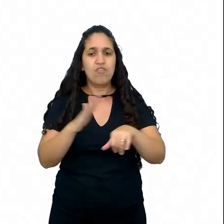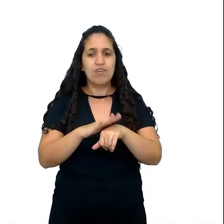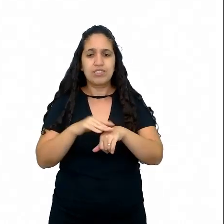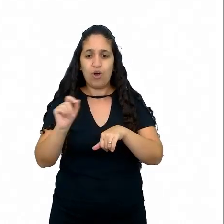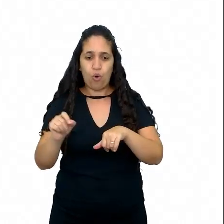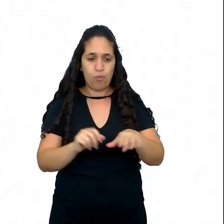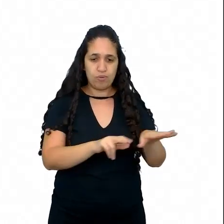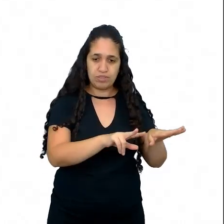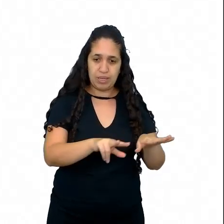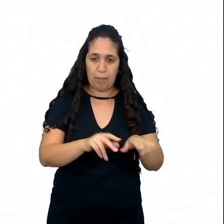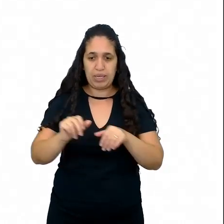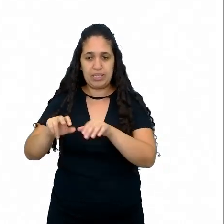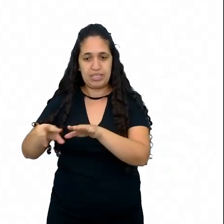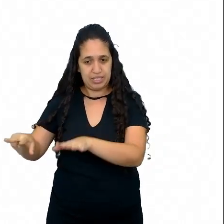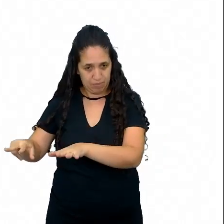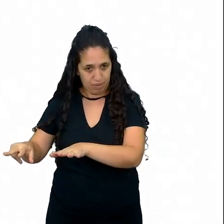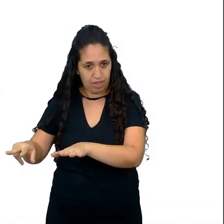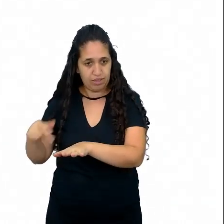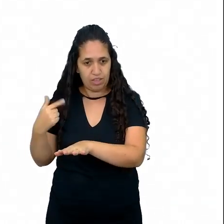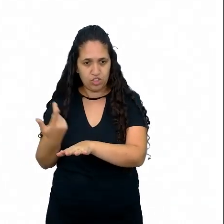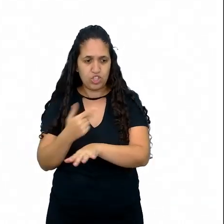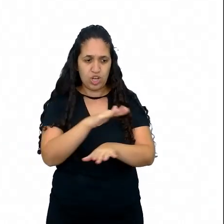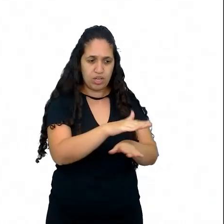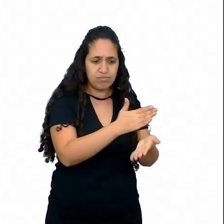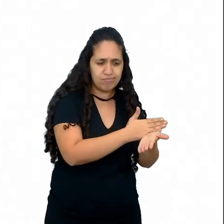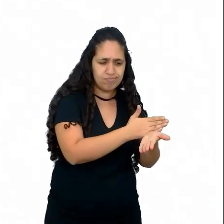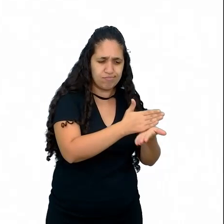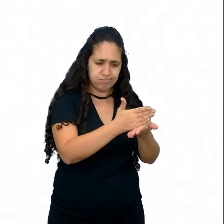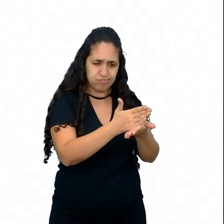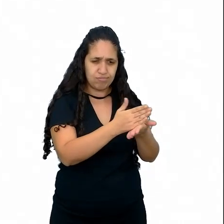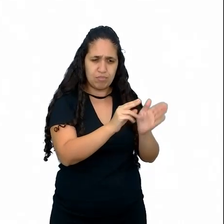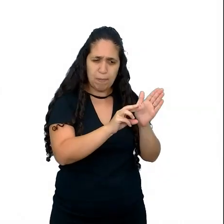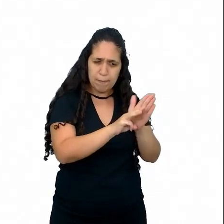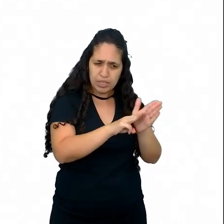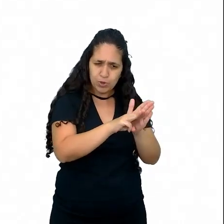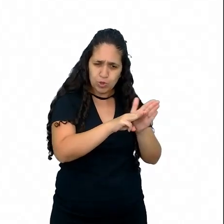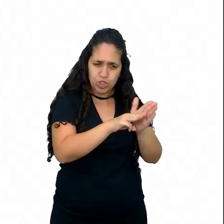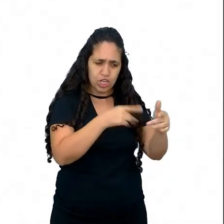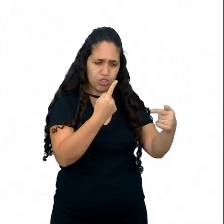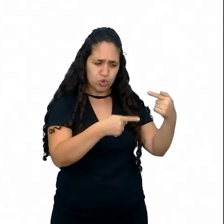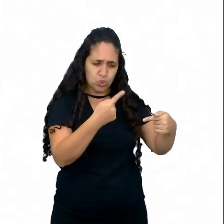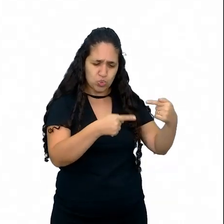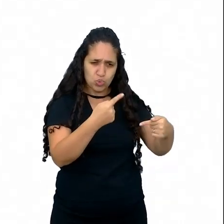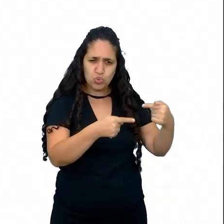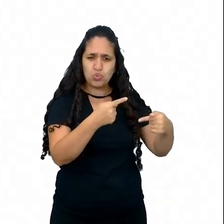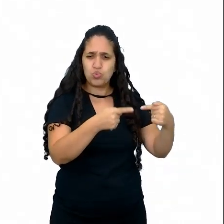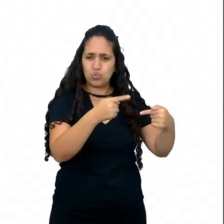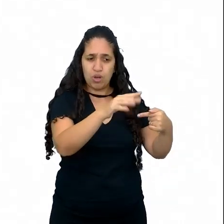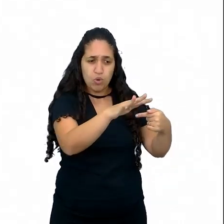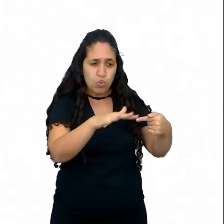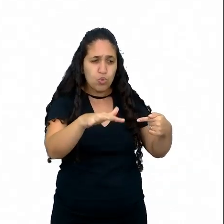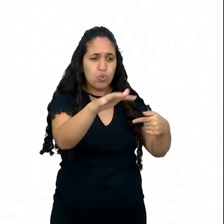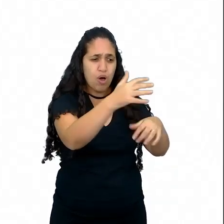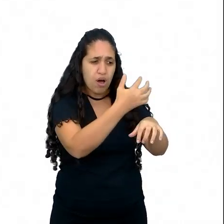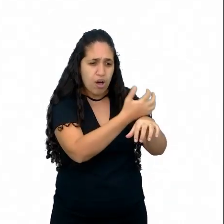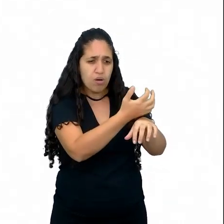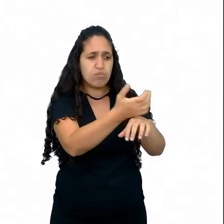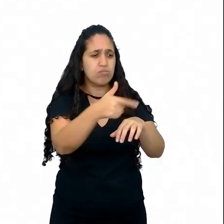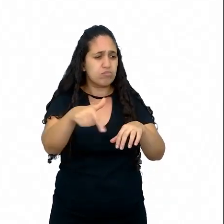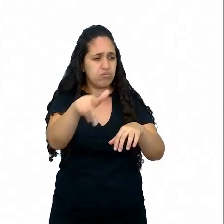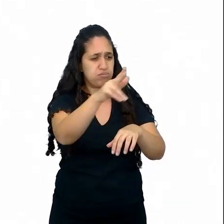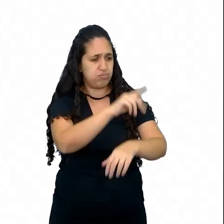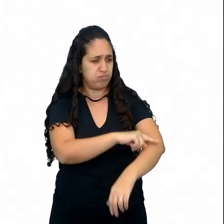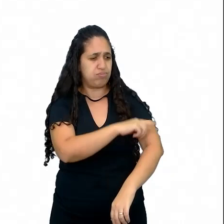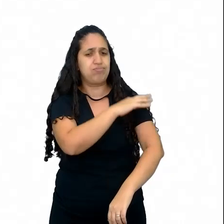2 semanas diferentes? Eu vou ter lá uma parte da nossa metodologia sendo discutida igual com todos os professores de todos os anos e